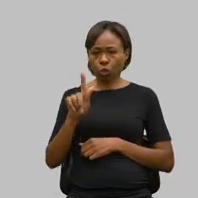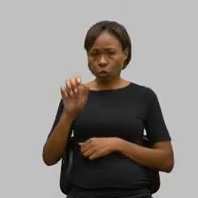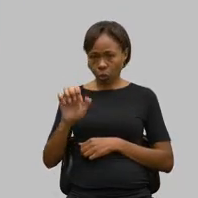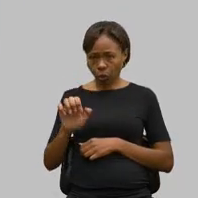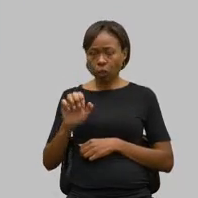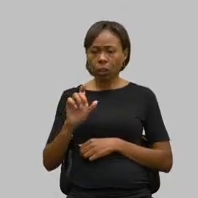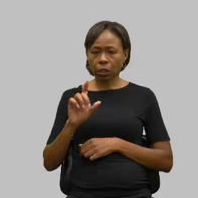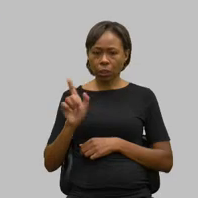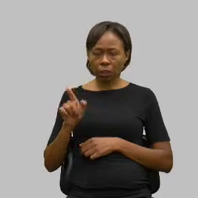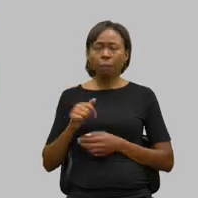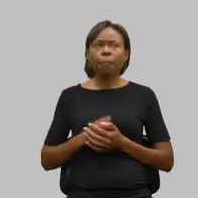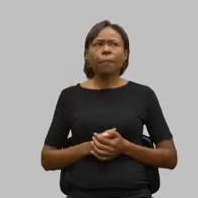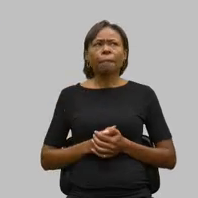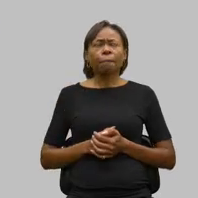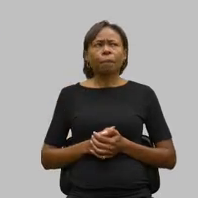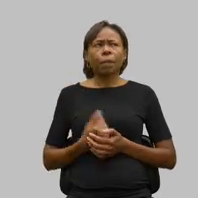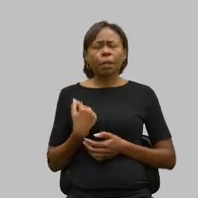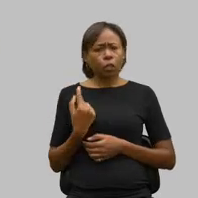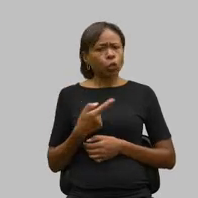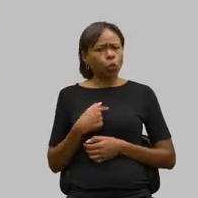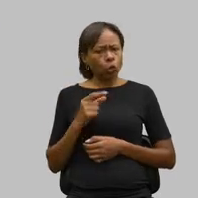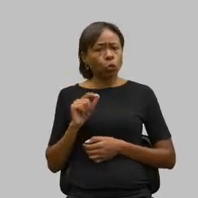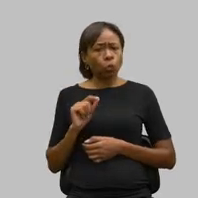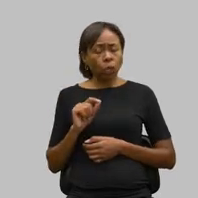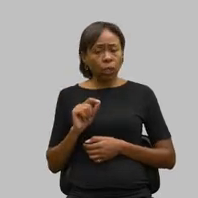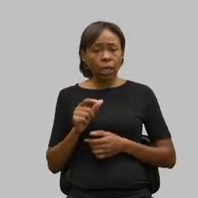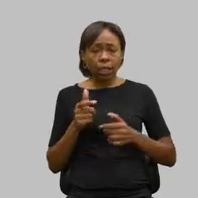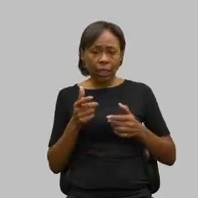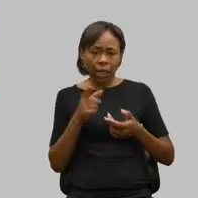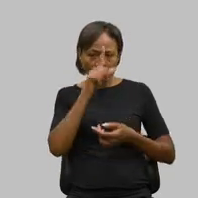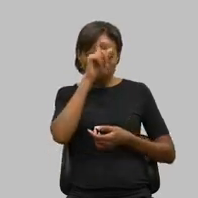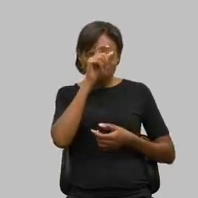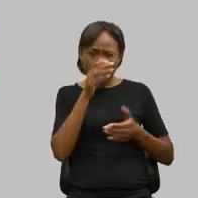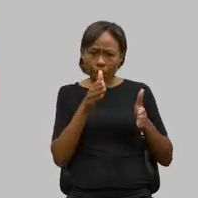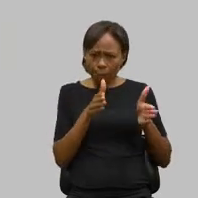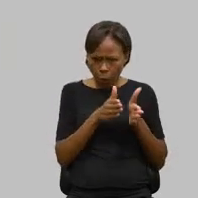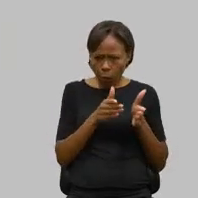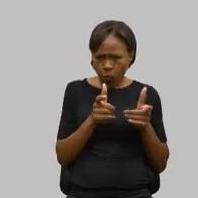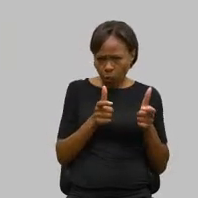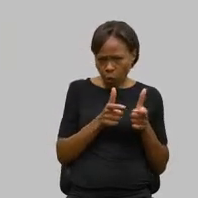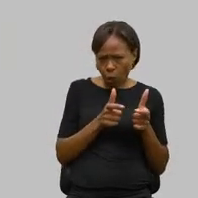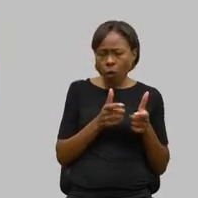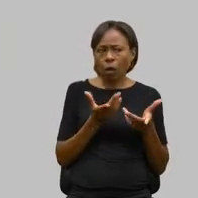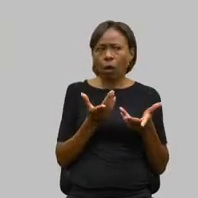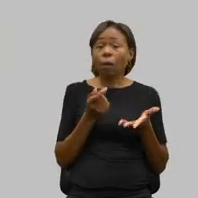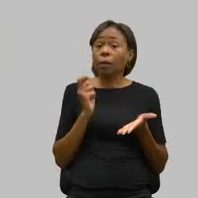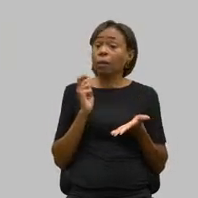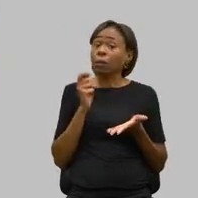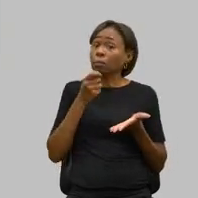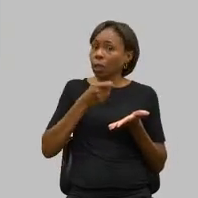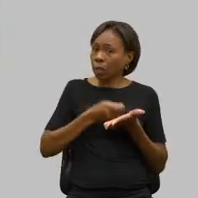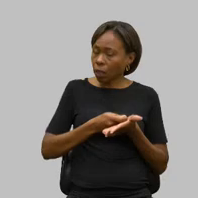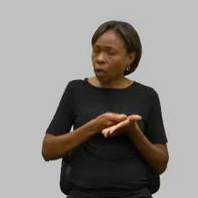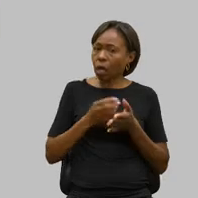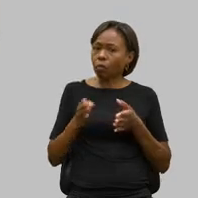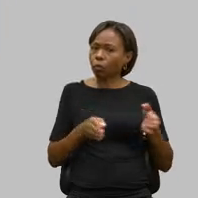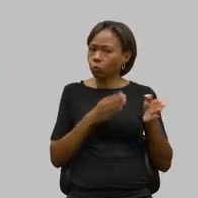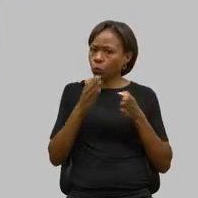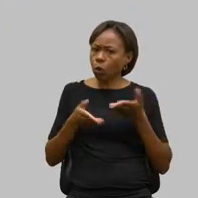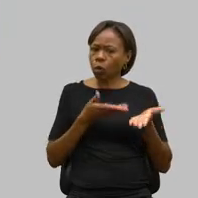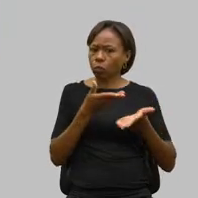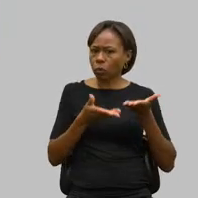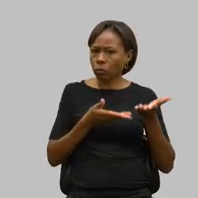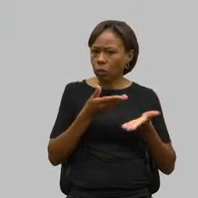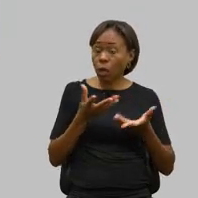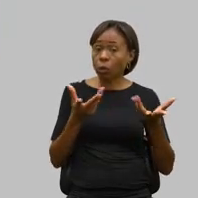gente vai, de pequeno porte, fazer da mesma maneira, pagar por produção e por qualidade. E